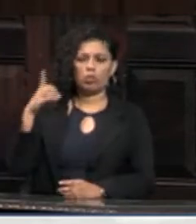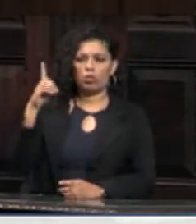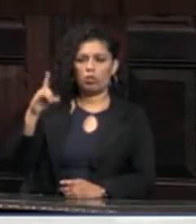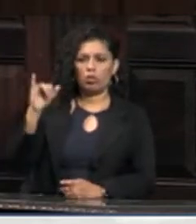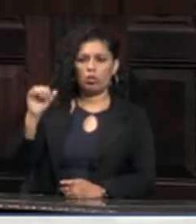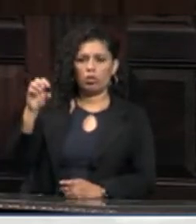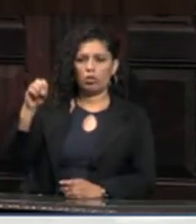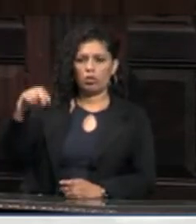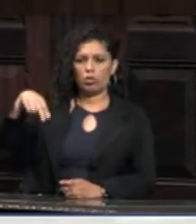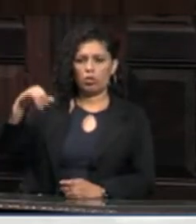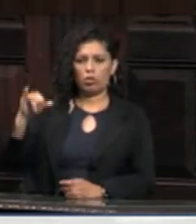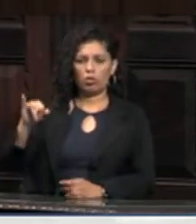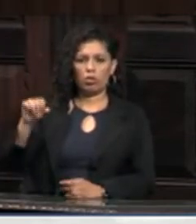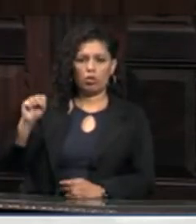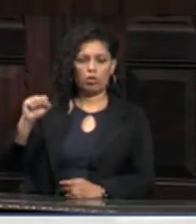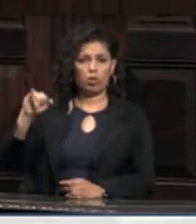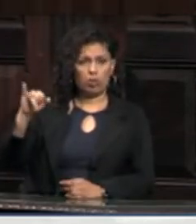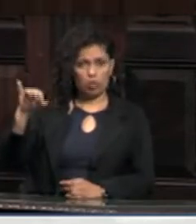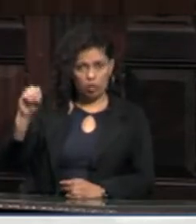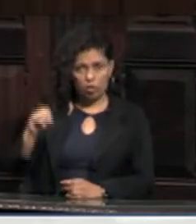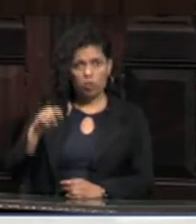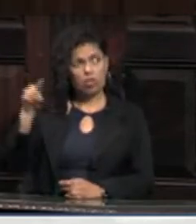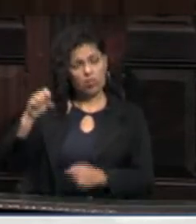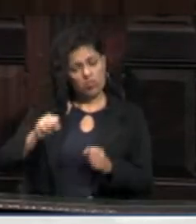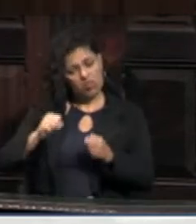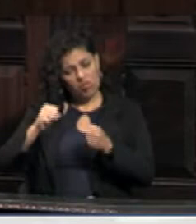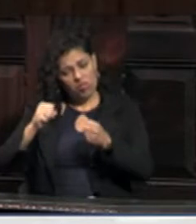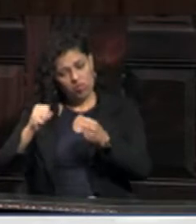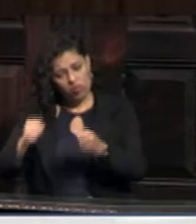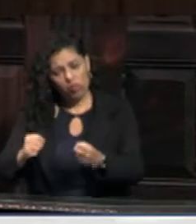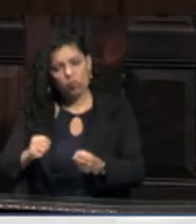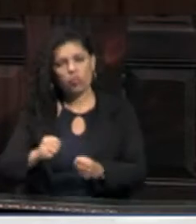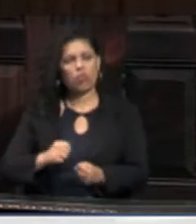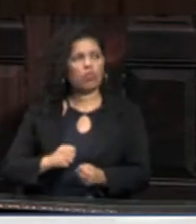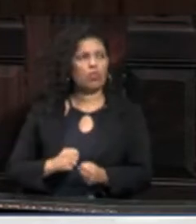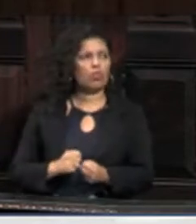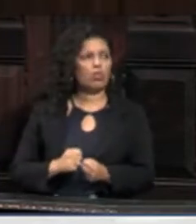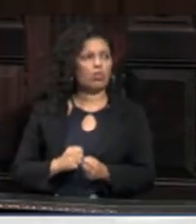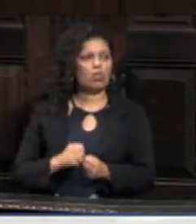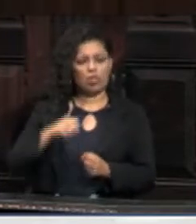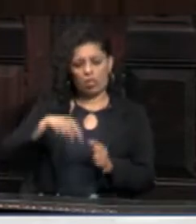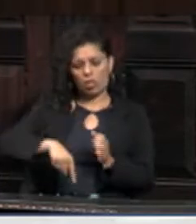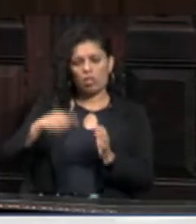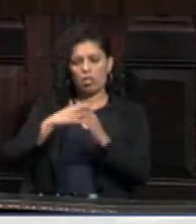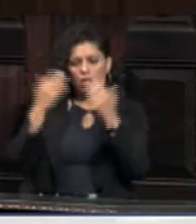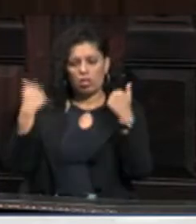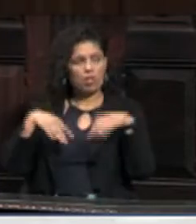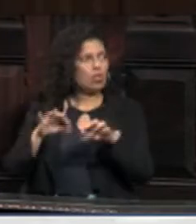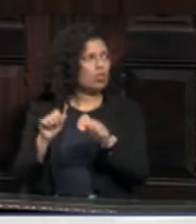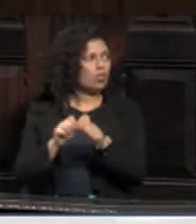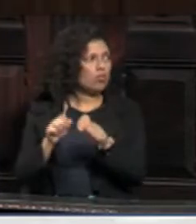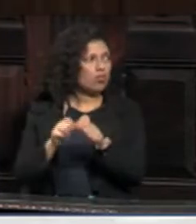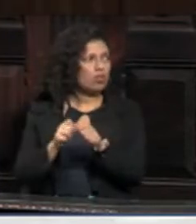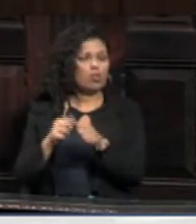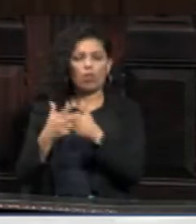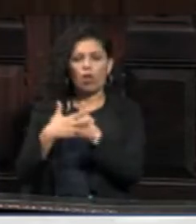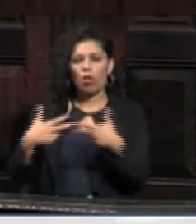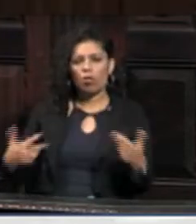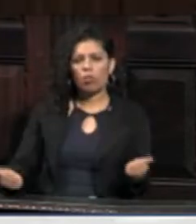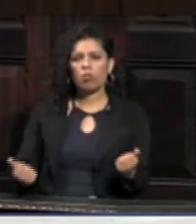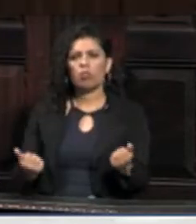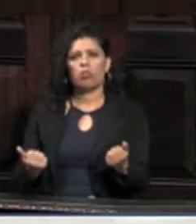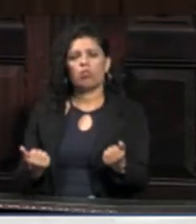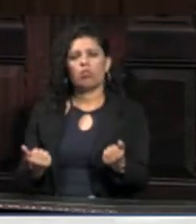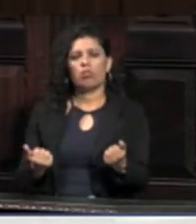está tentando, né, através do parlamento, fazer alguma coisa em relação a